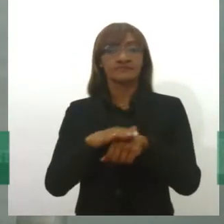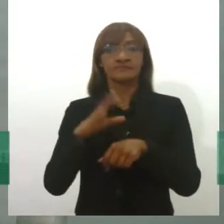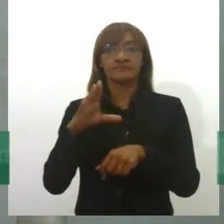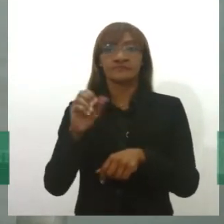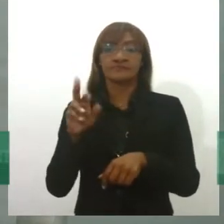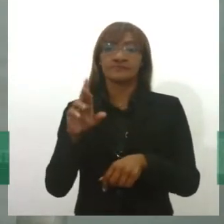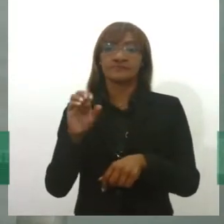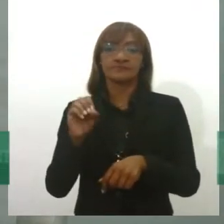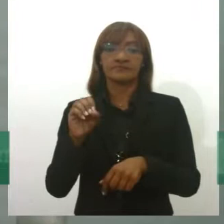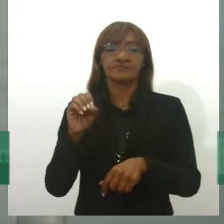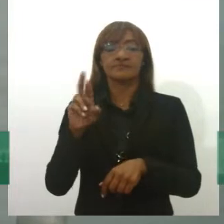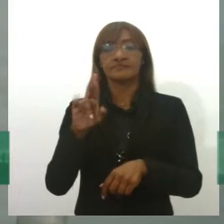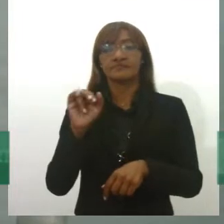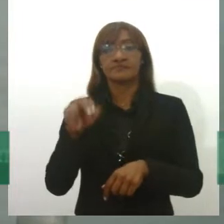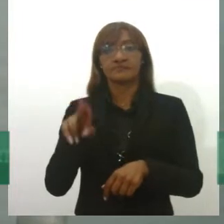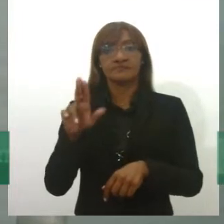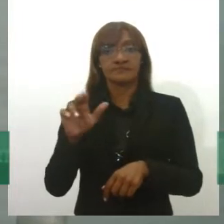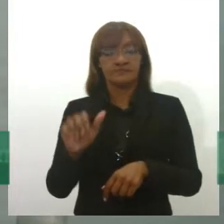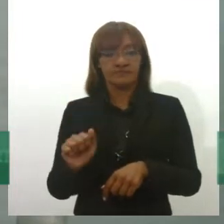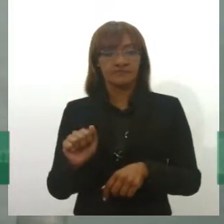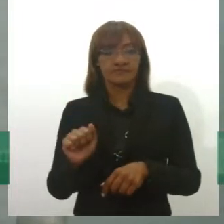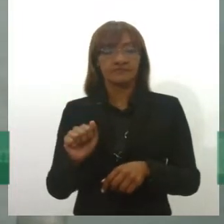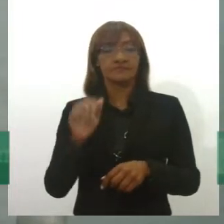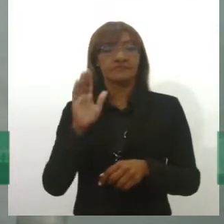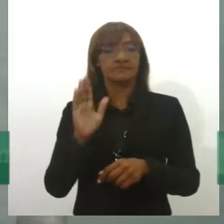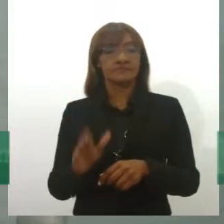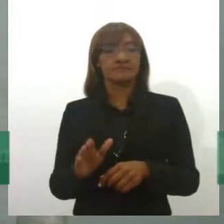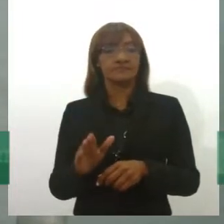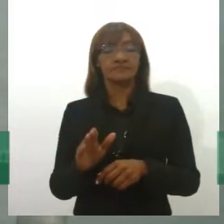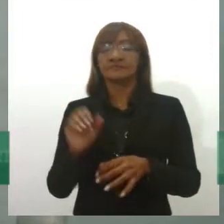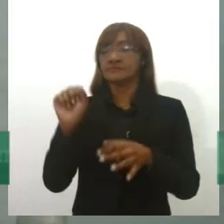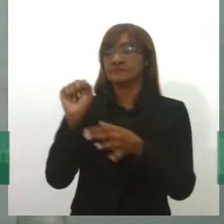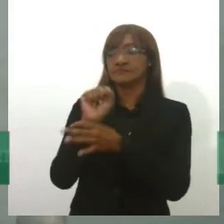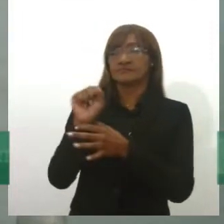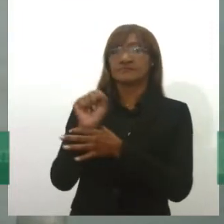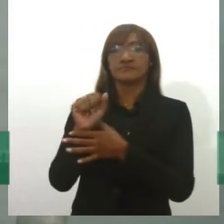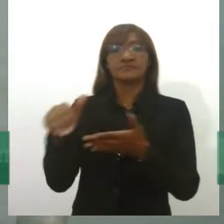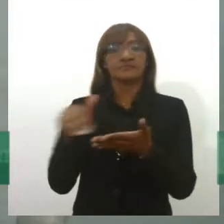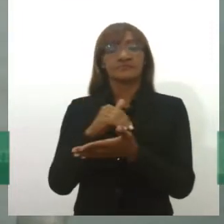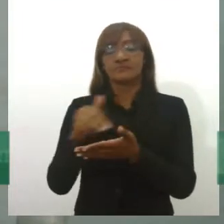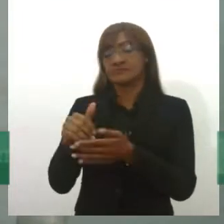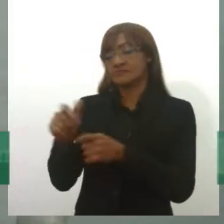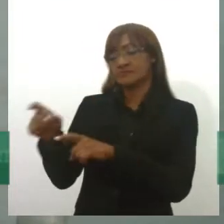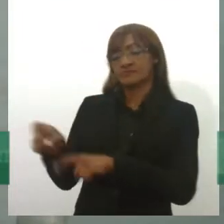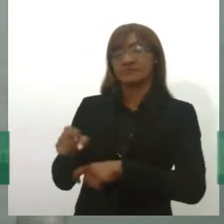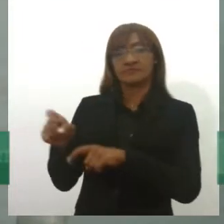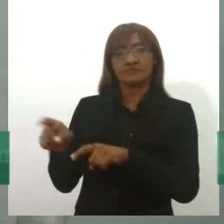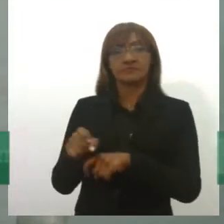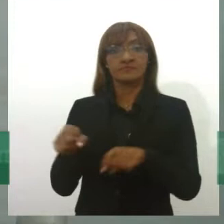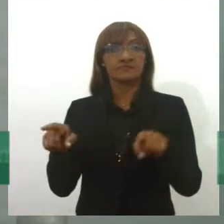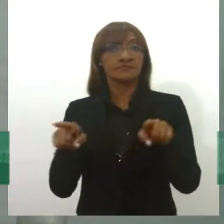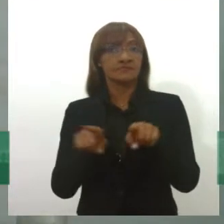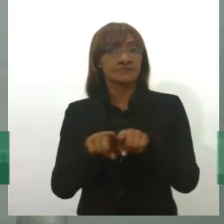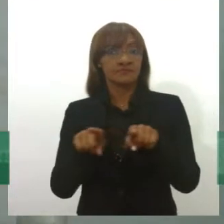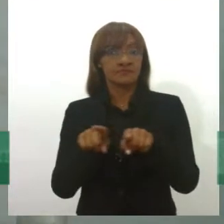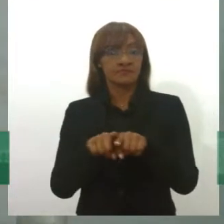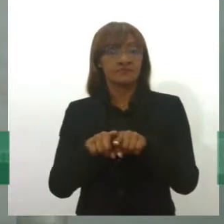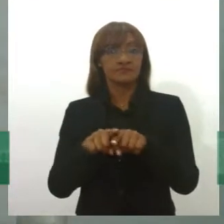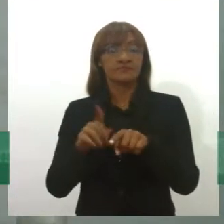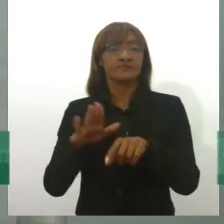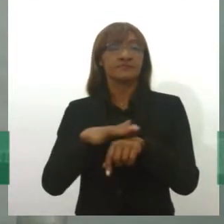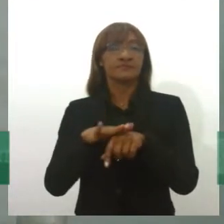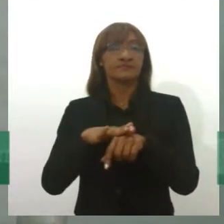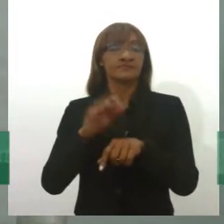Michelman, que é assessora de economia do Comitê Nacional de Secretários da Fazenda, o Concefaz, e com o advogado